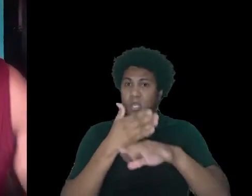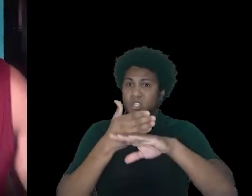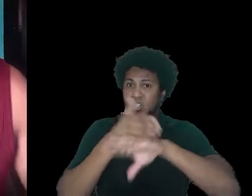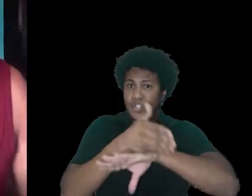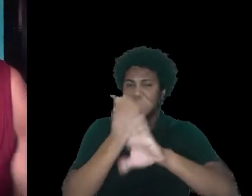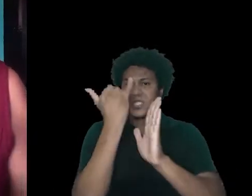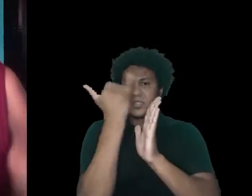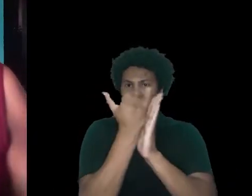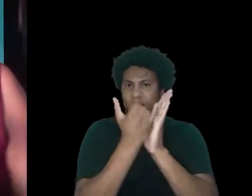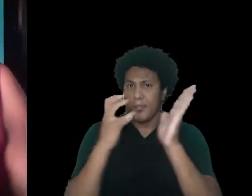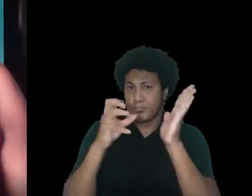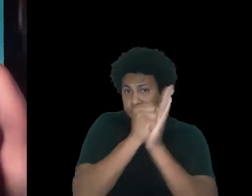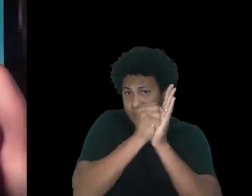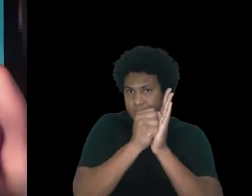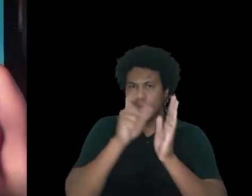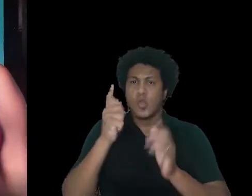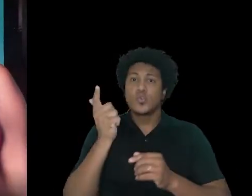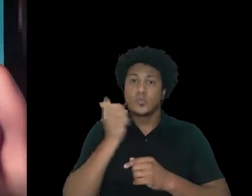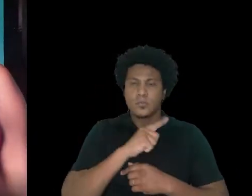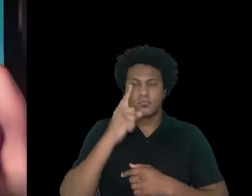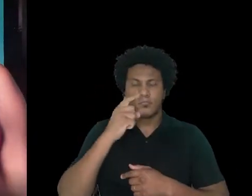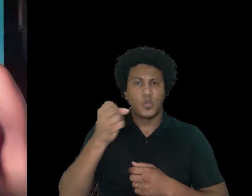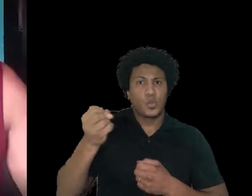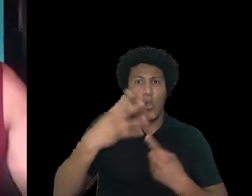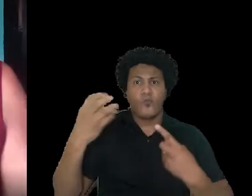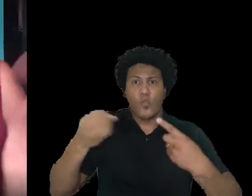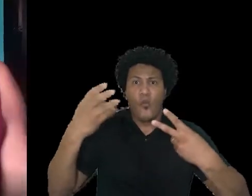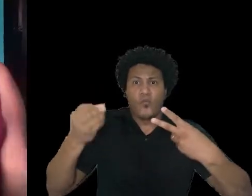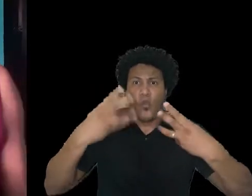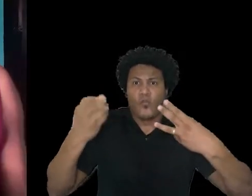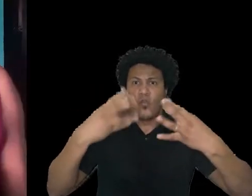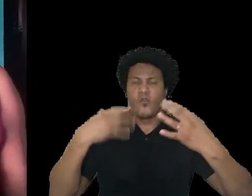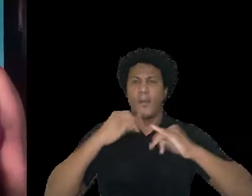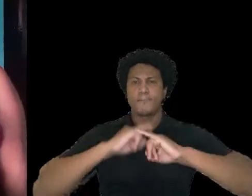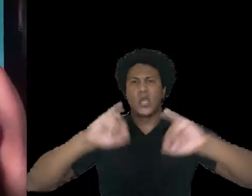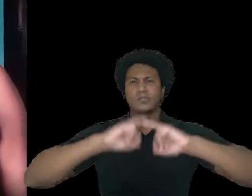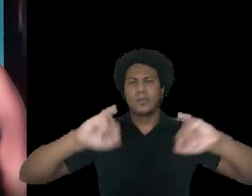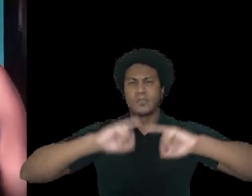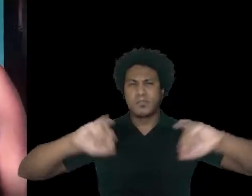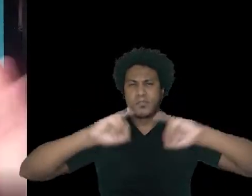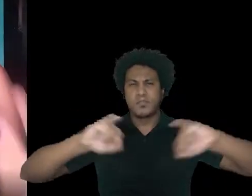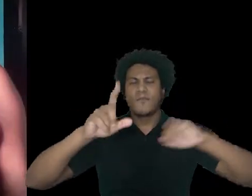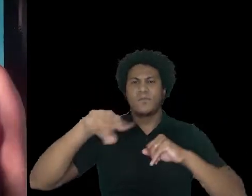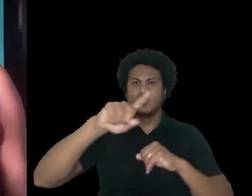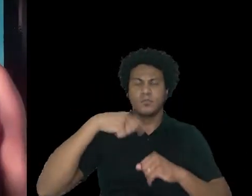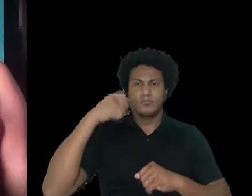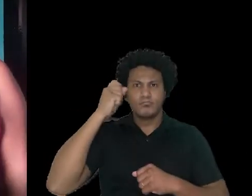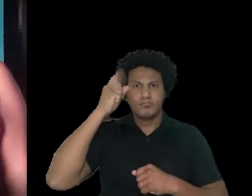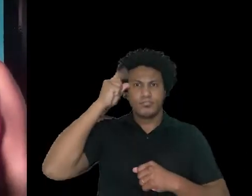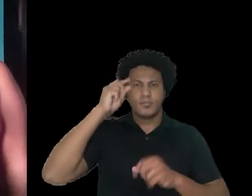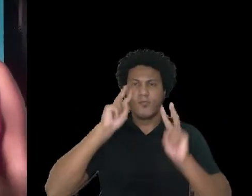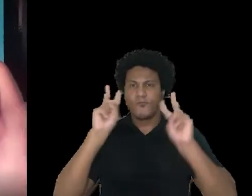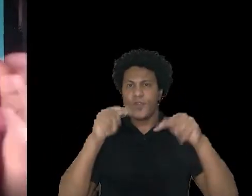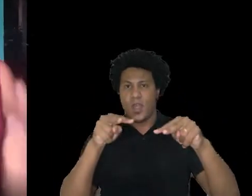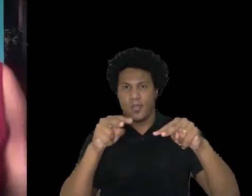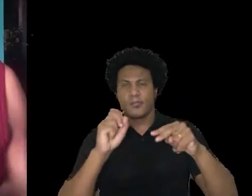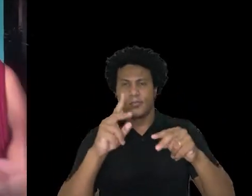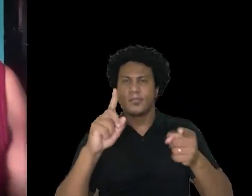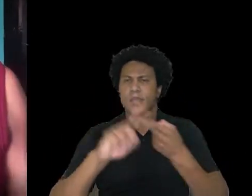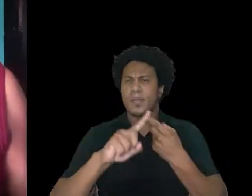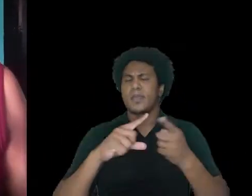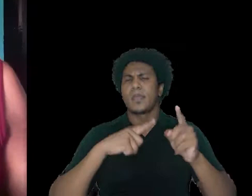as programações novas que a gente possa vir estar postando, certo? E que lá também tem um catálogo, uma playlist de vídeos